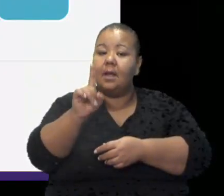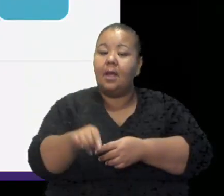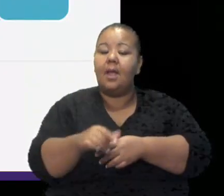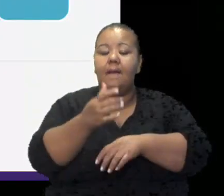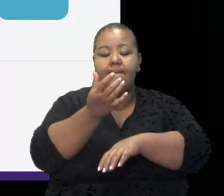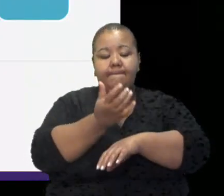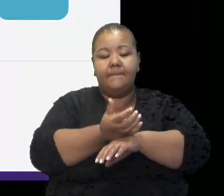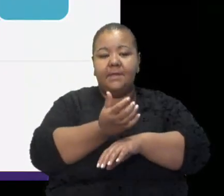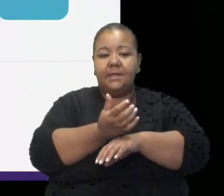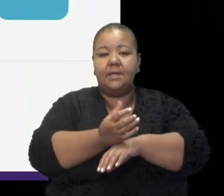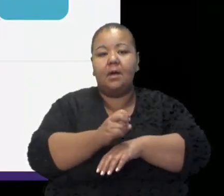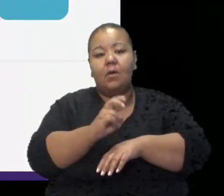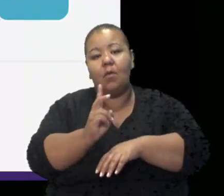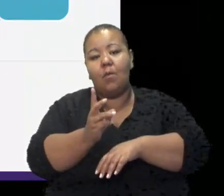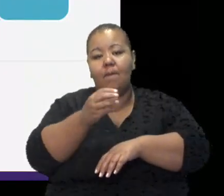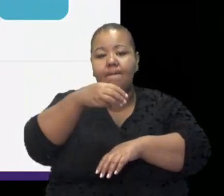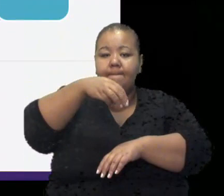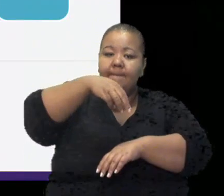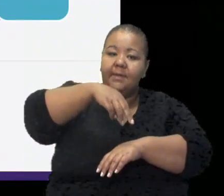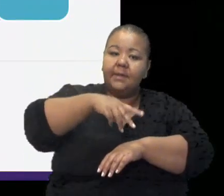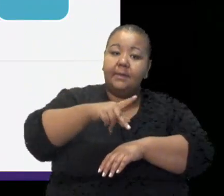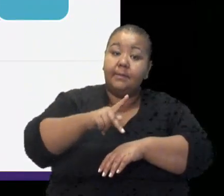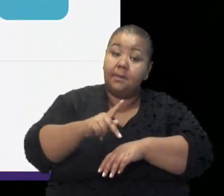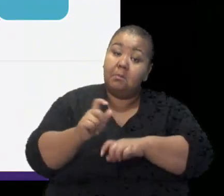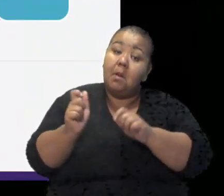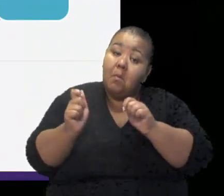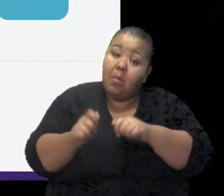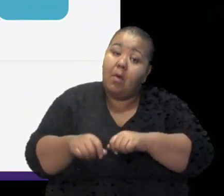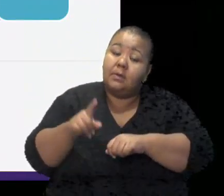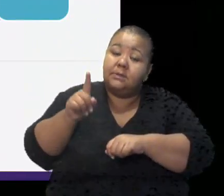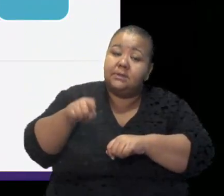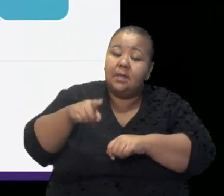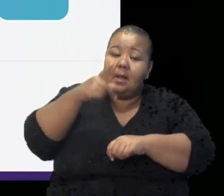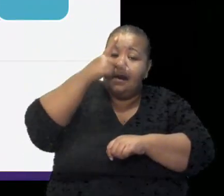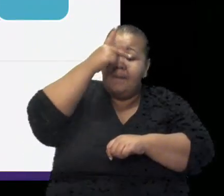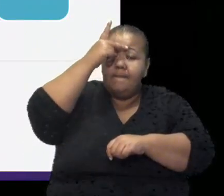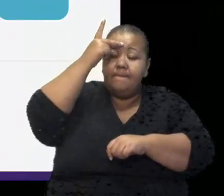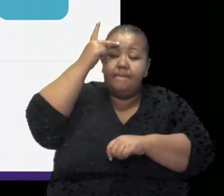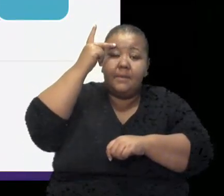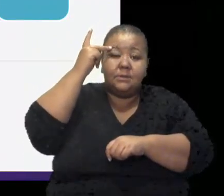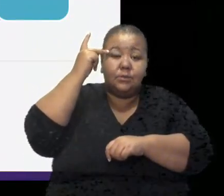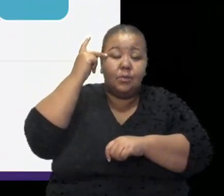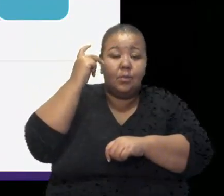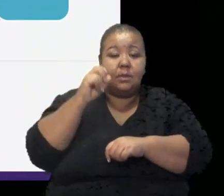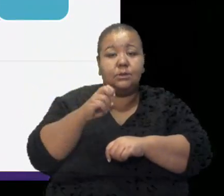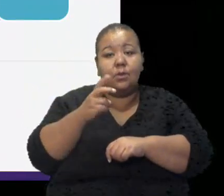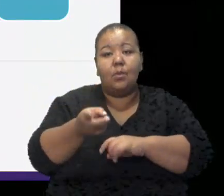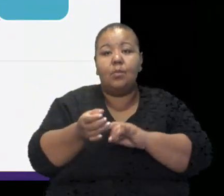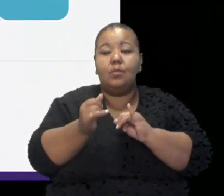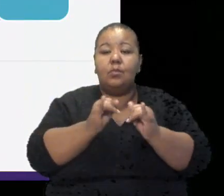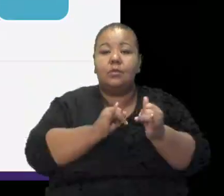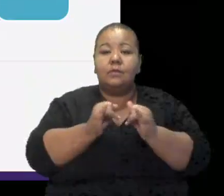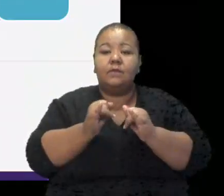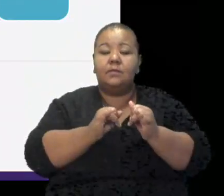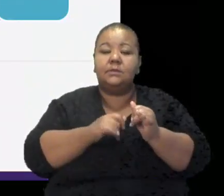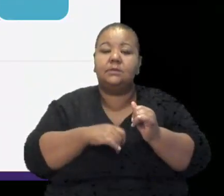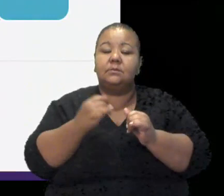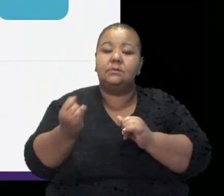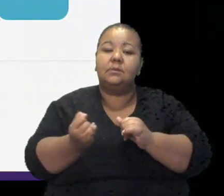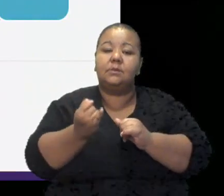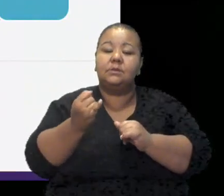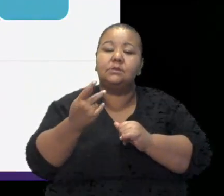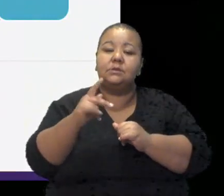recursos, eu posso como input ter pessoas aqui dentro do processo, né? Ou mesmo todas as informações que são necessárias para o